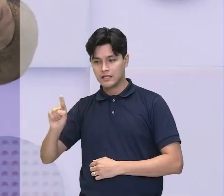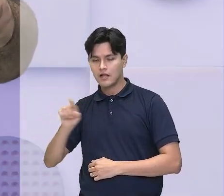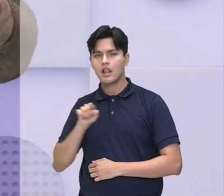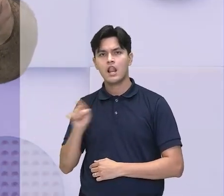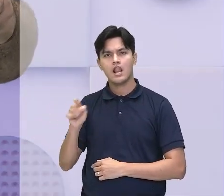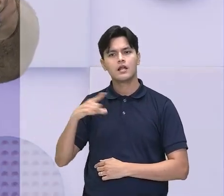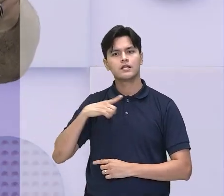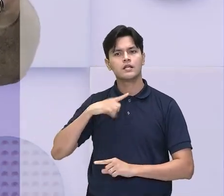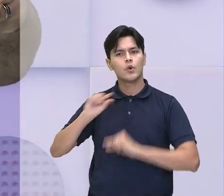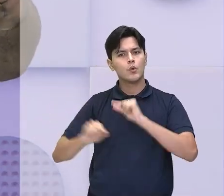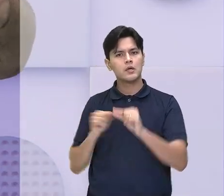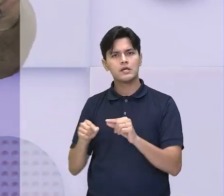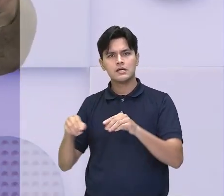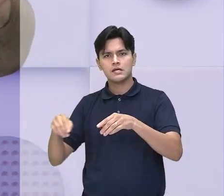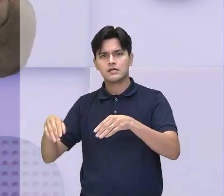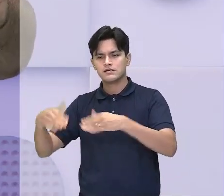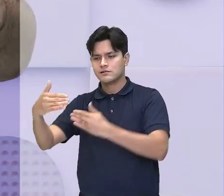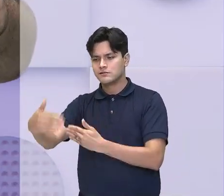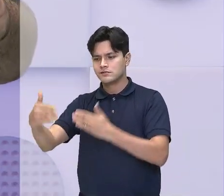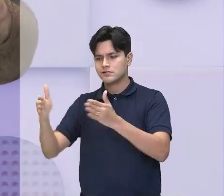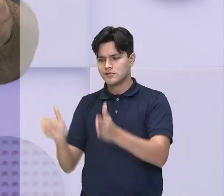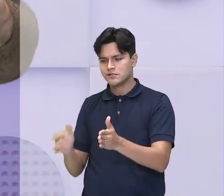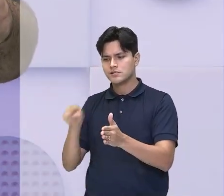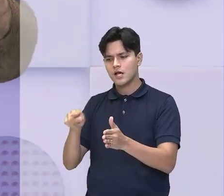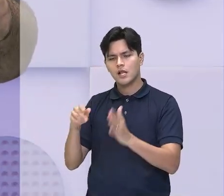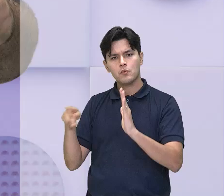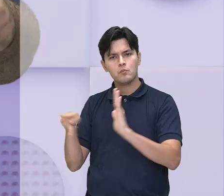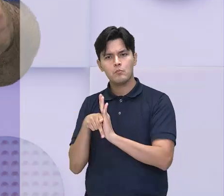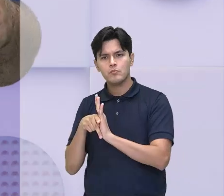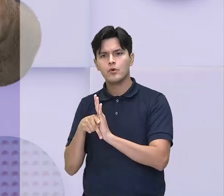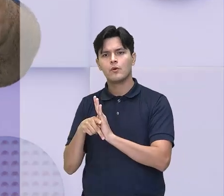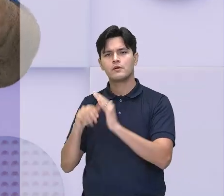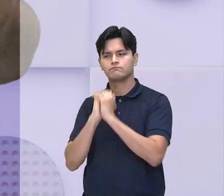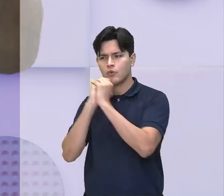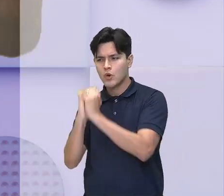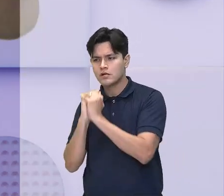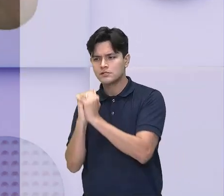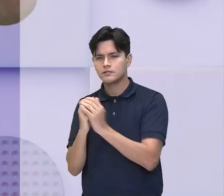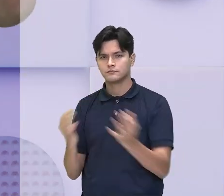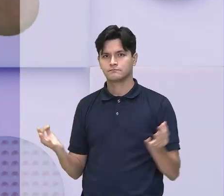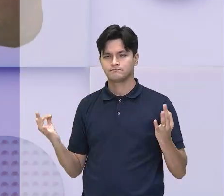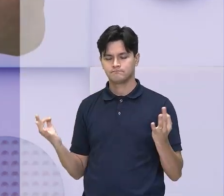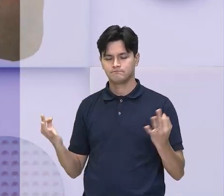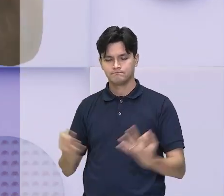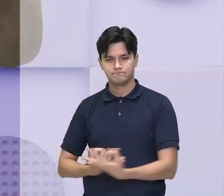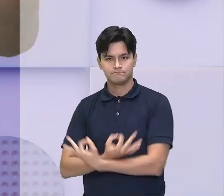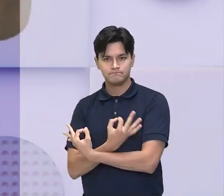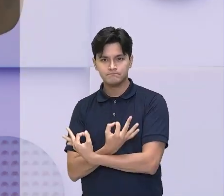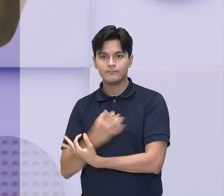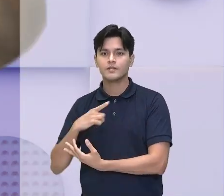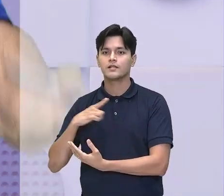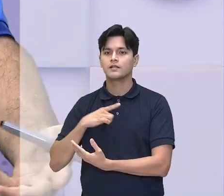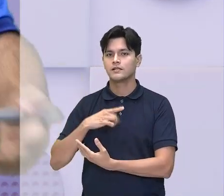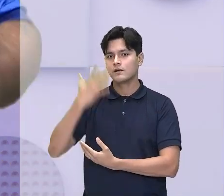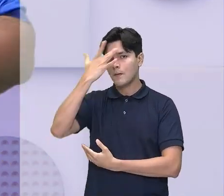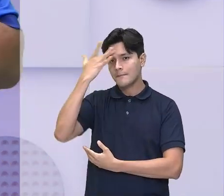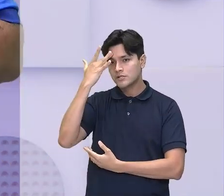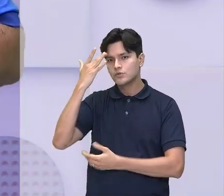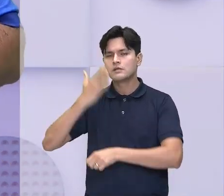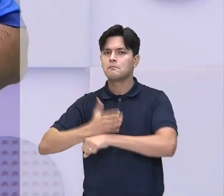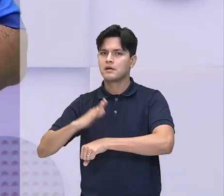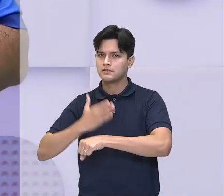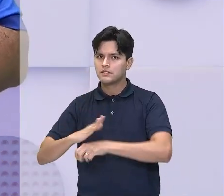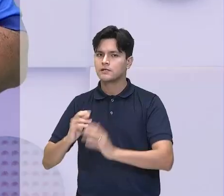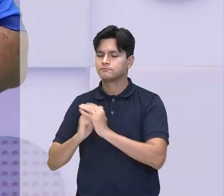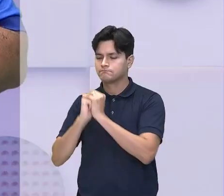meditação e que próximo dessas salas você tinha as pessoas que iam fazer sua prática de purificação para fazer a sua oração.